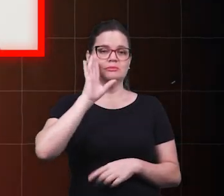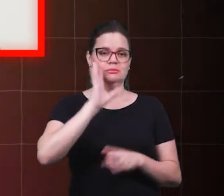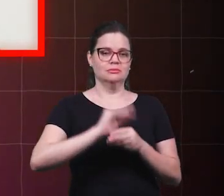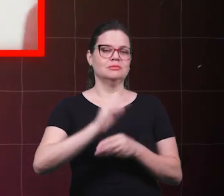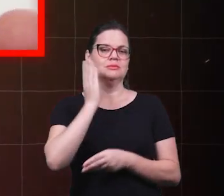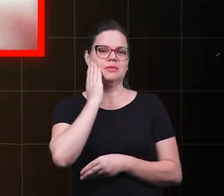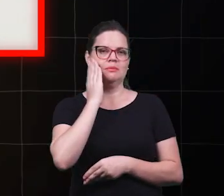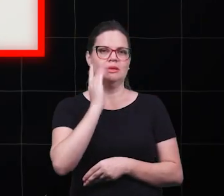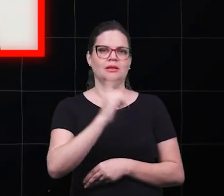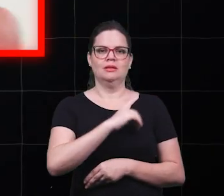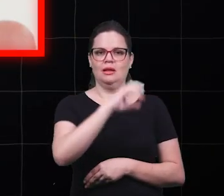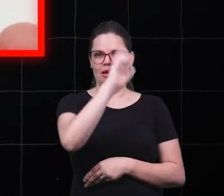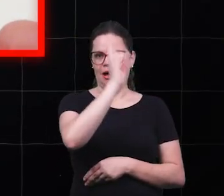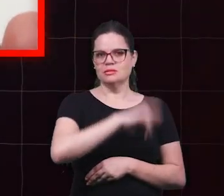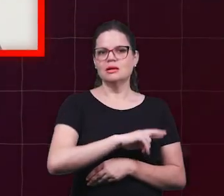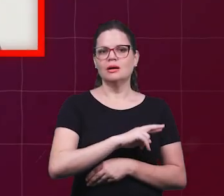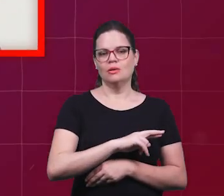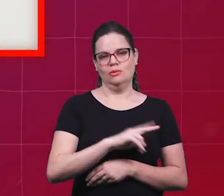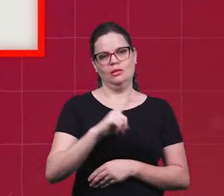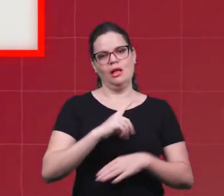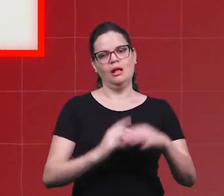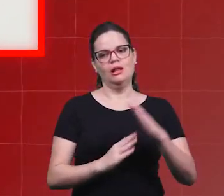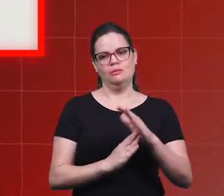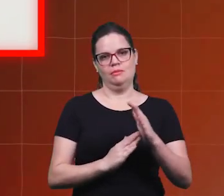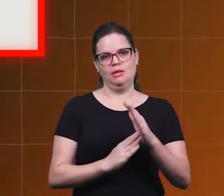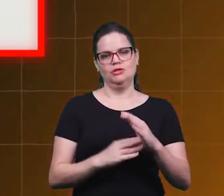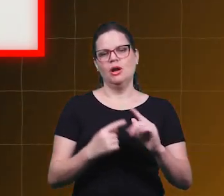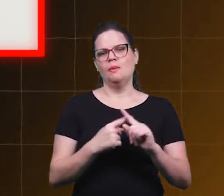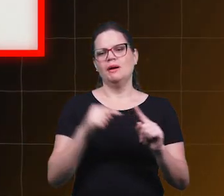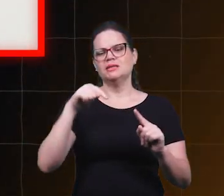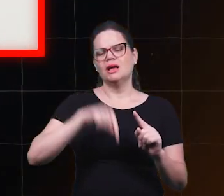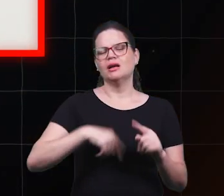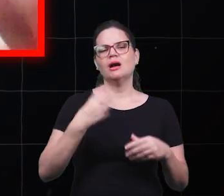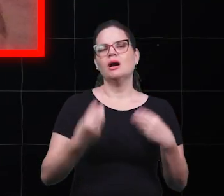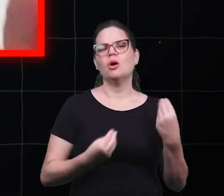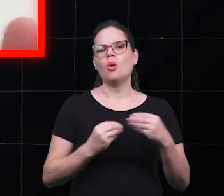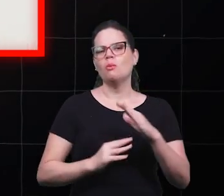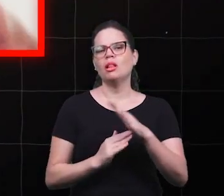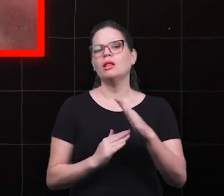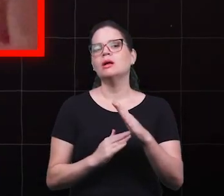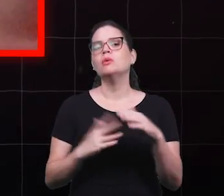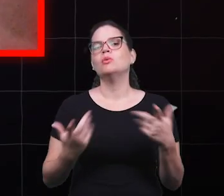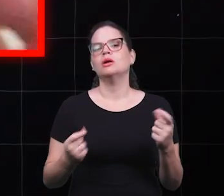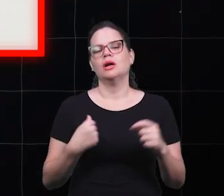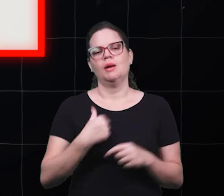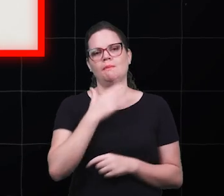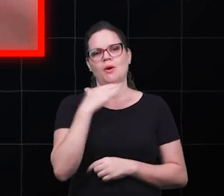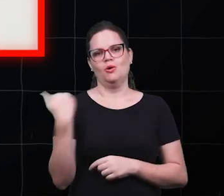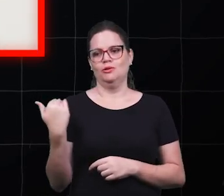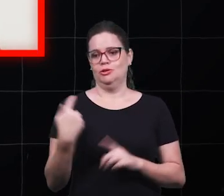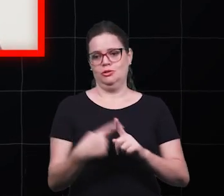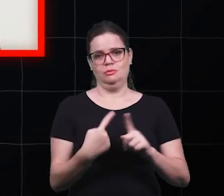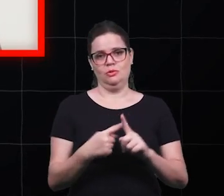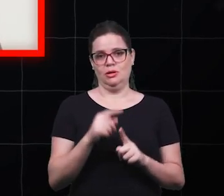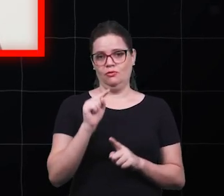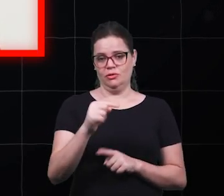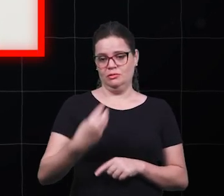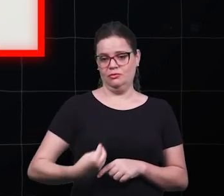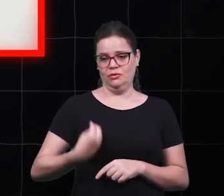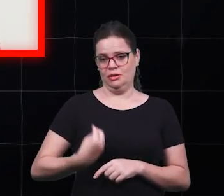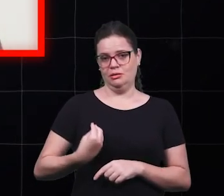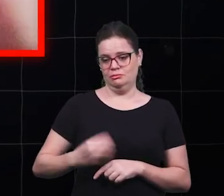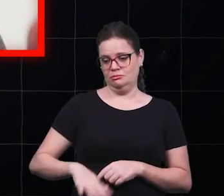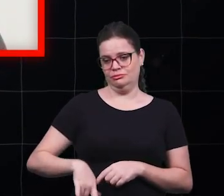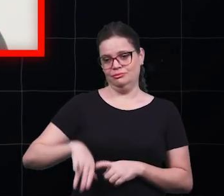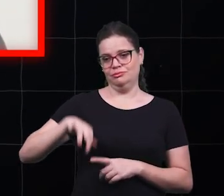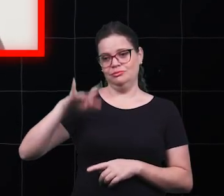ultrapassado no arrebatamento é a morte. A morte ela será ultrapassado, extrapolado